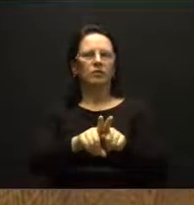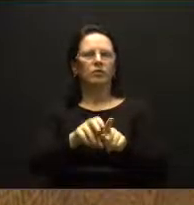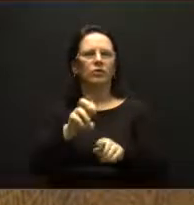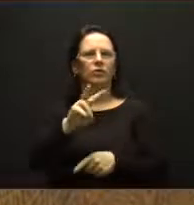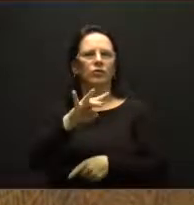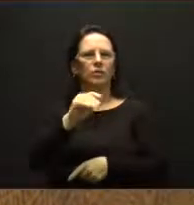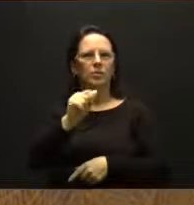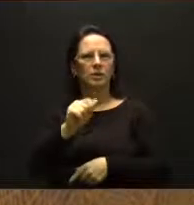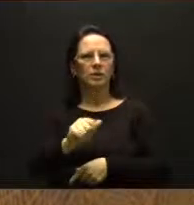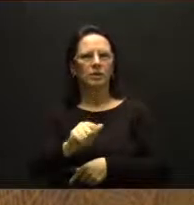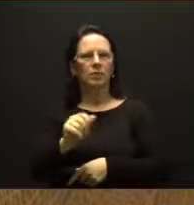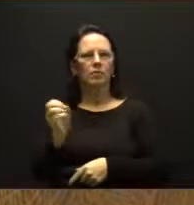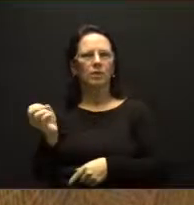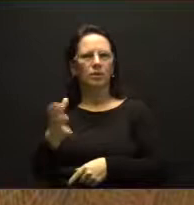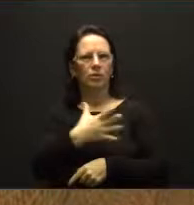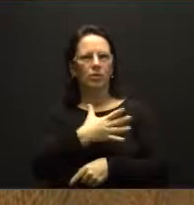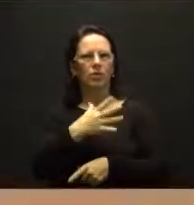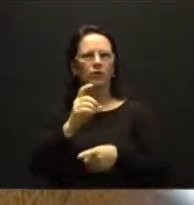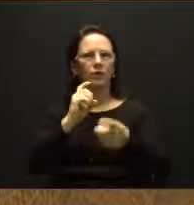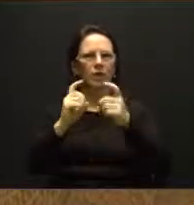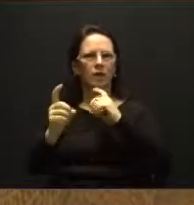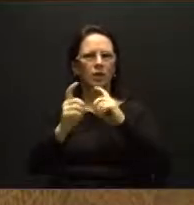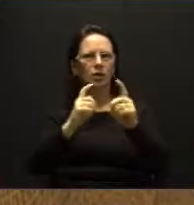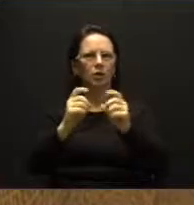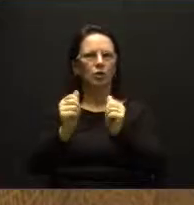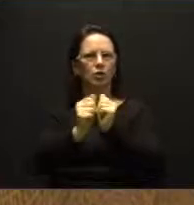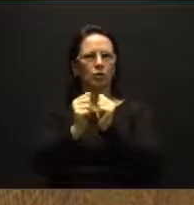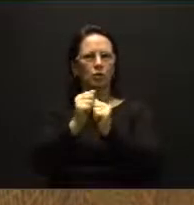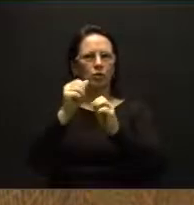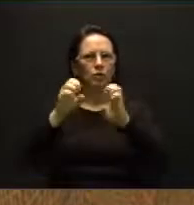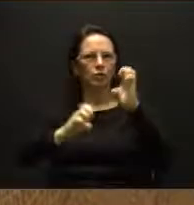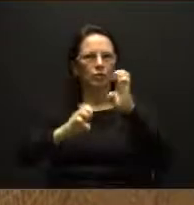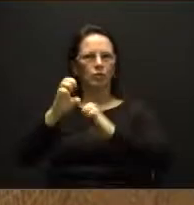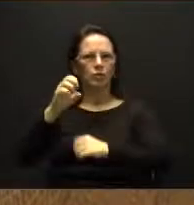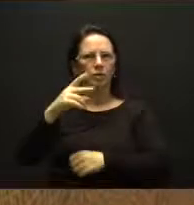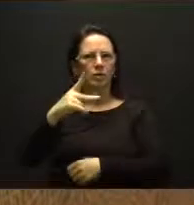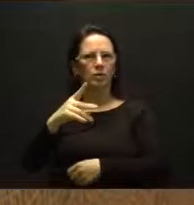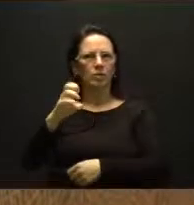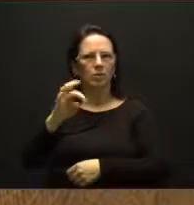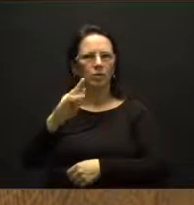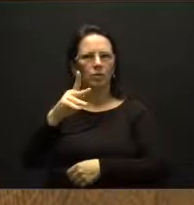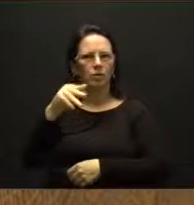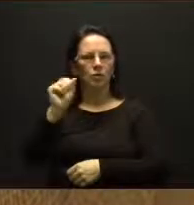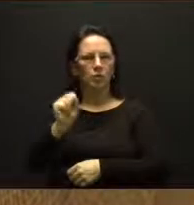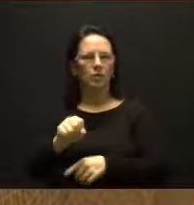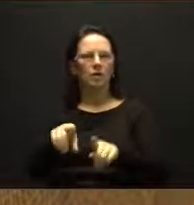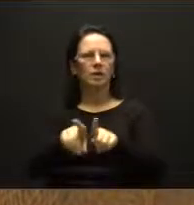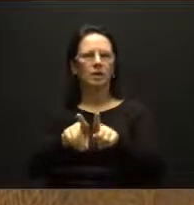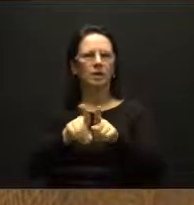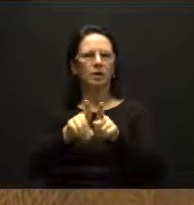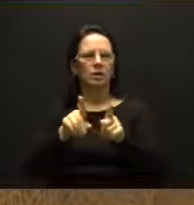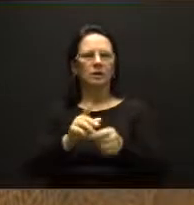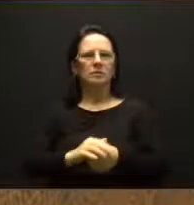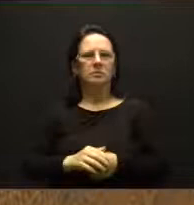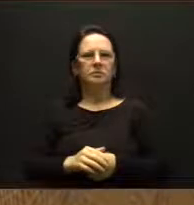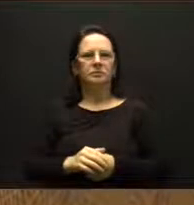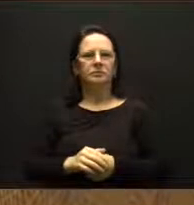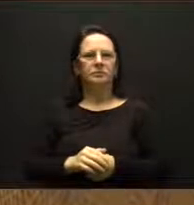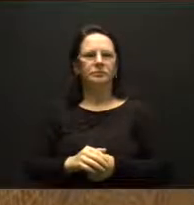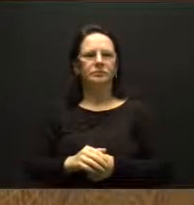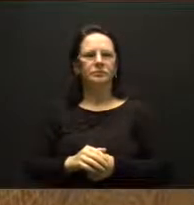reunião com a superintendência da petrobras 72 respostas folha 73